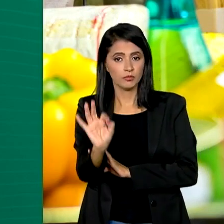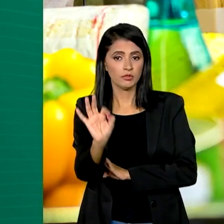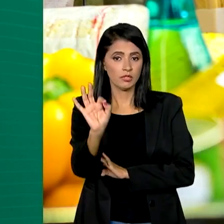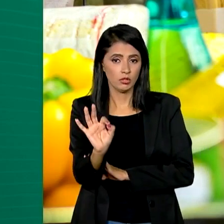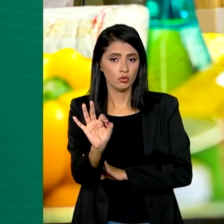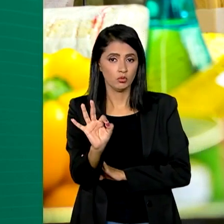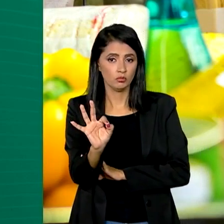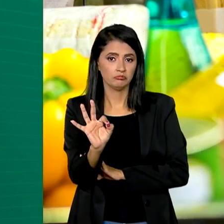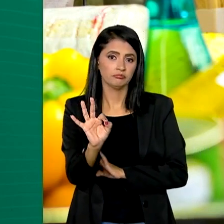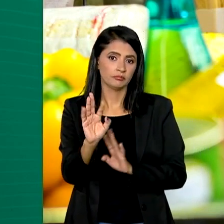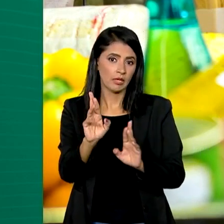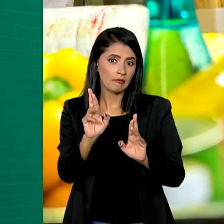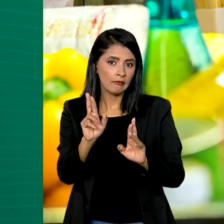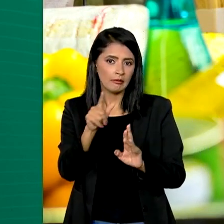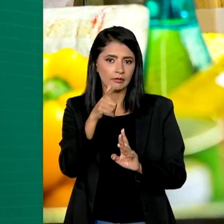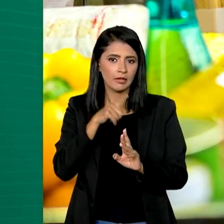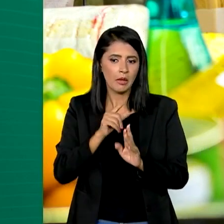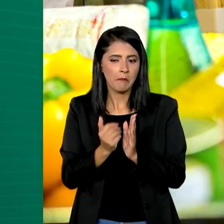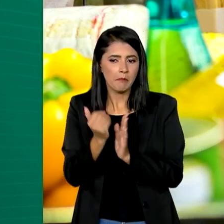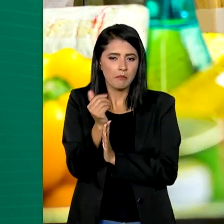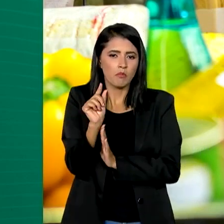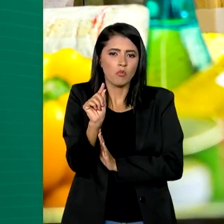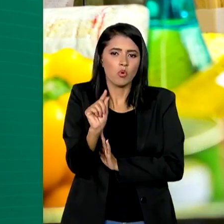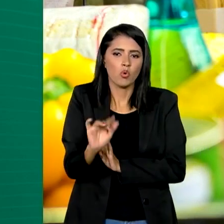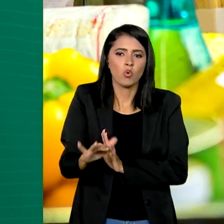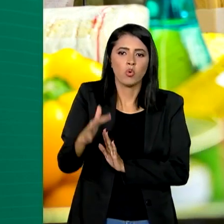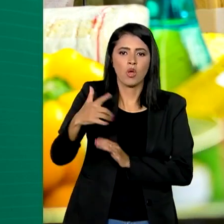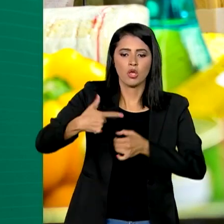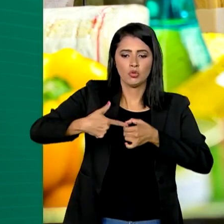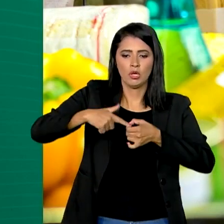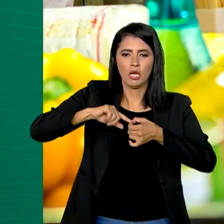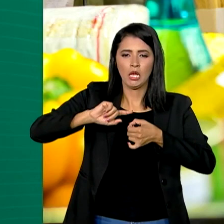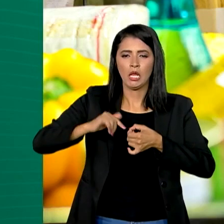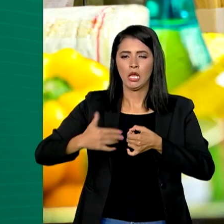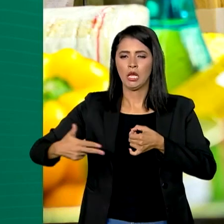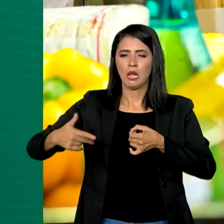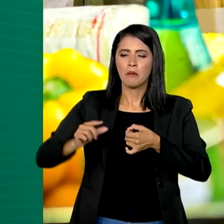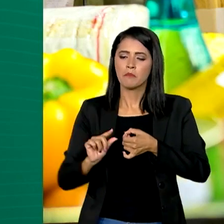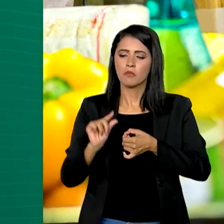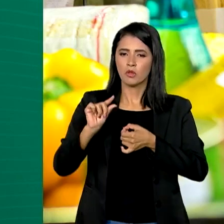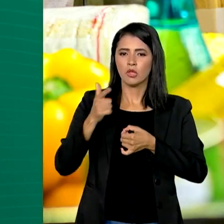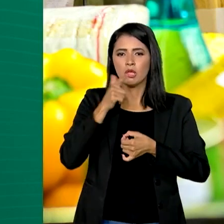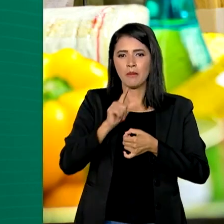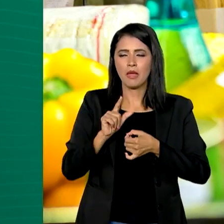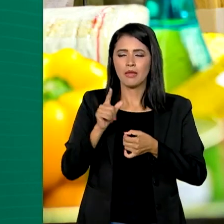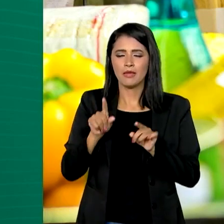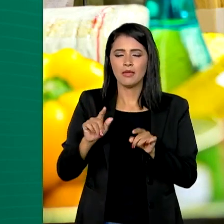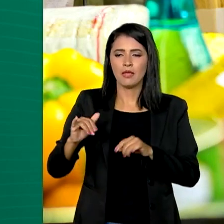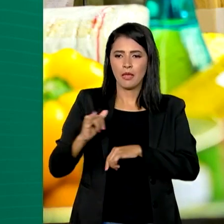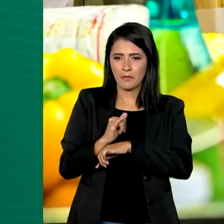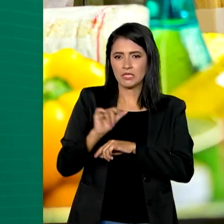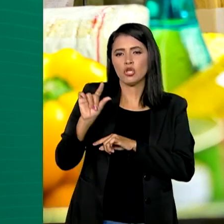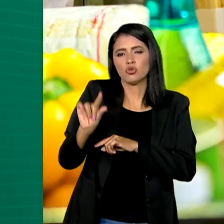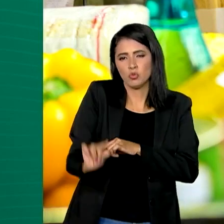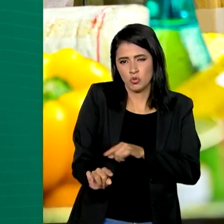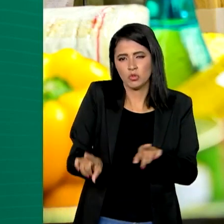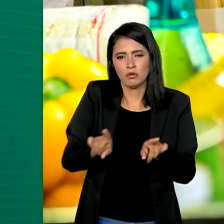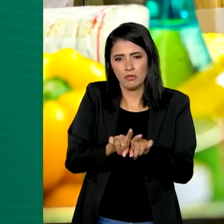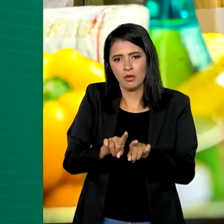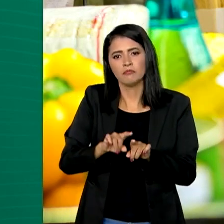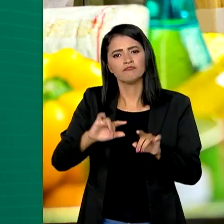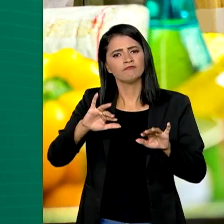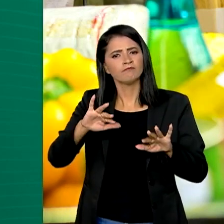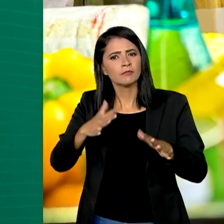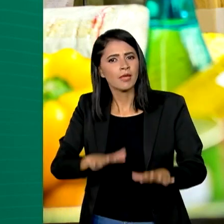0,33%, graças a uma alta menor dos preços de gasolina e um recuo das passagens aéreas, que chegou a